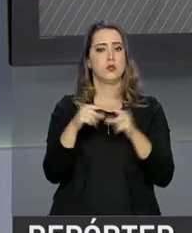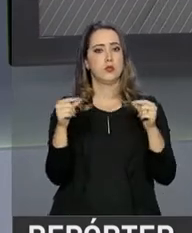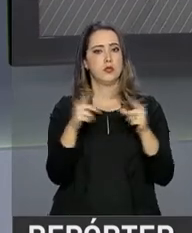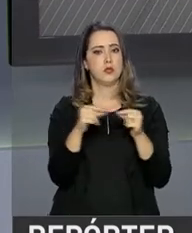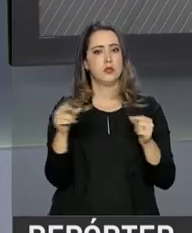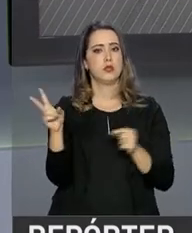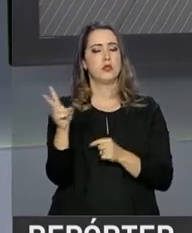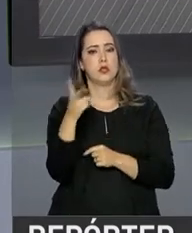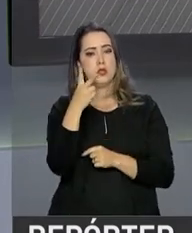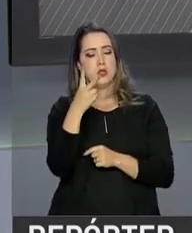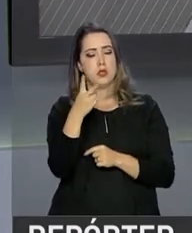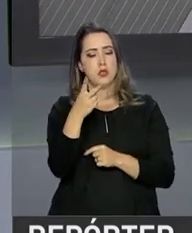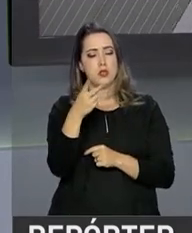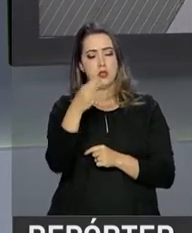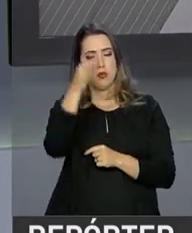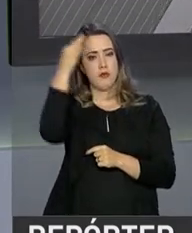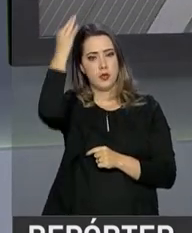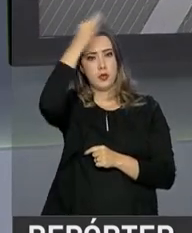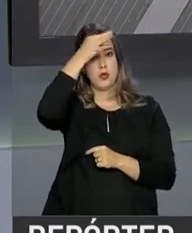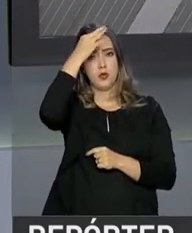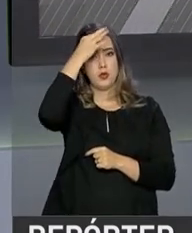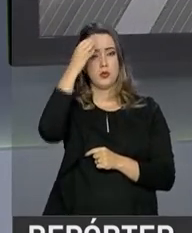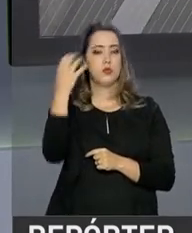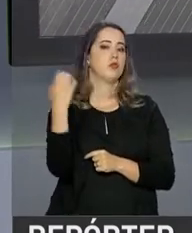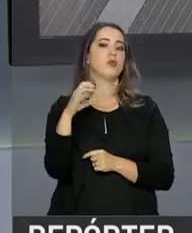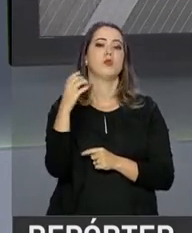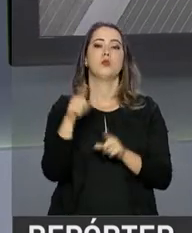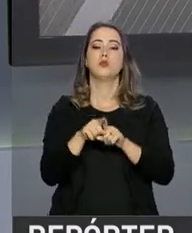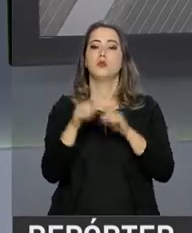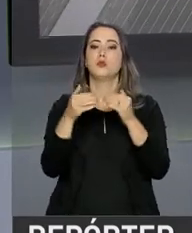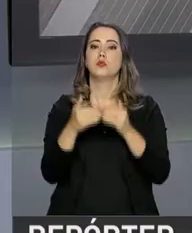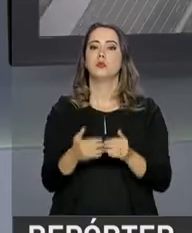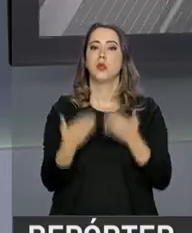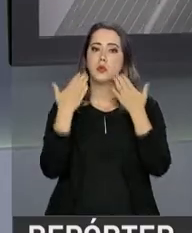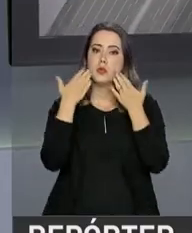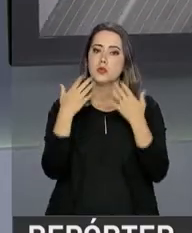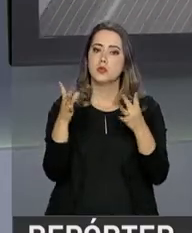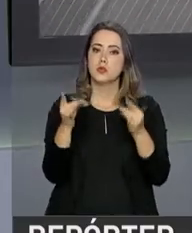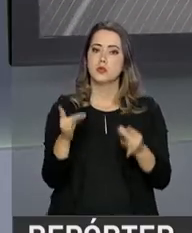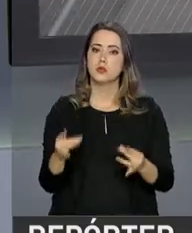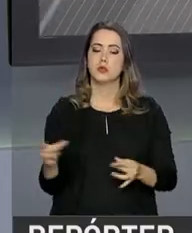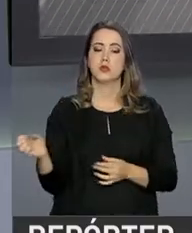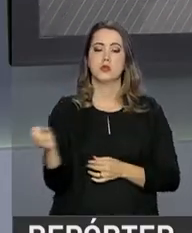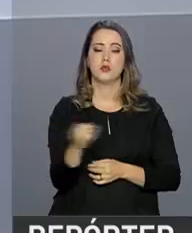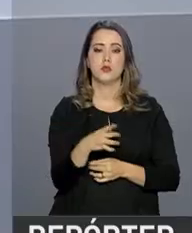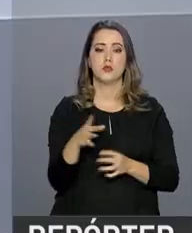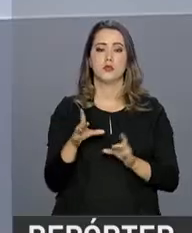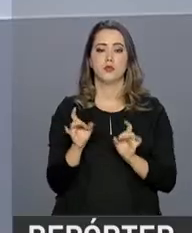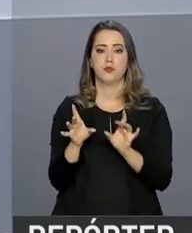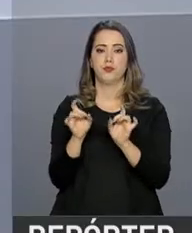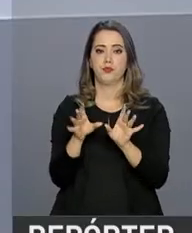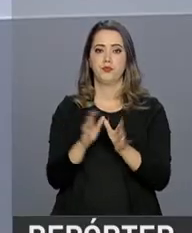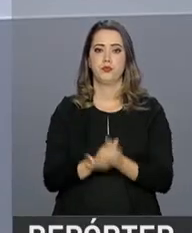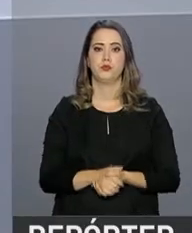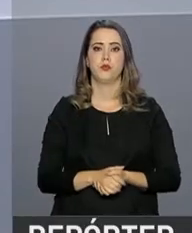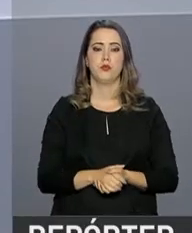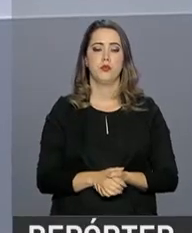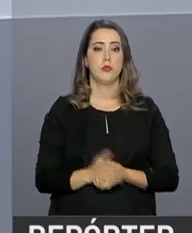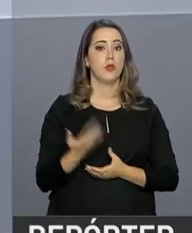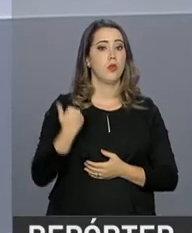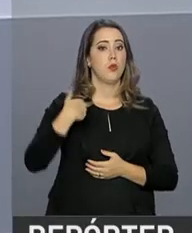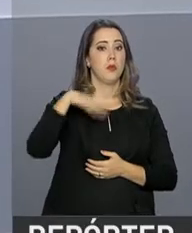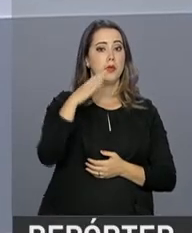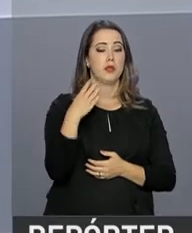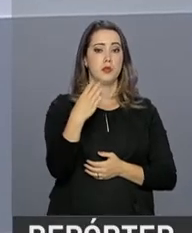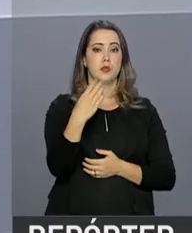audiências presenciais onde serão apresentados detalhes sobre o novo modelo de concessão informações de mais de